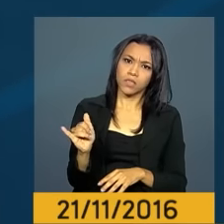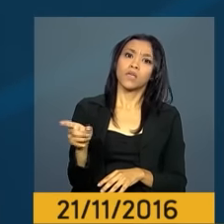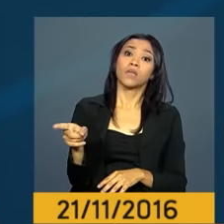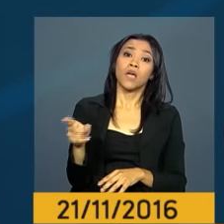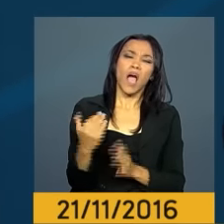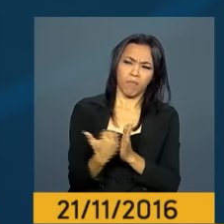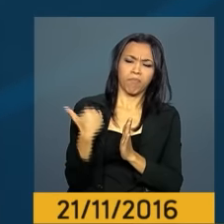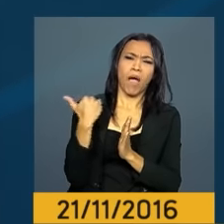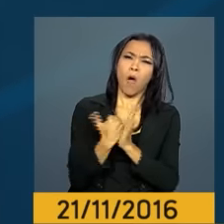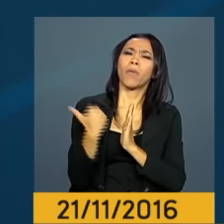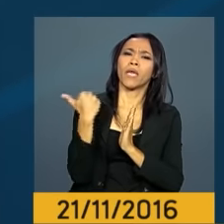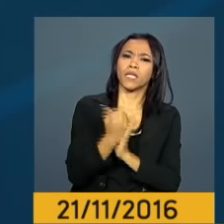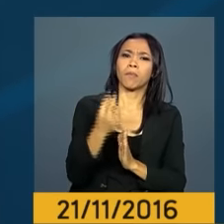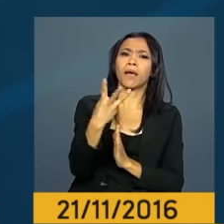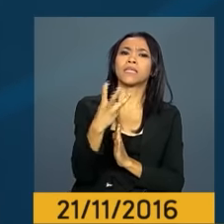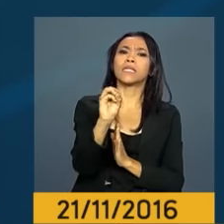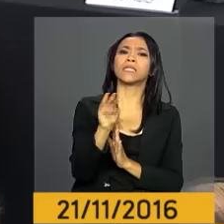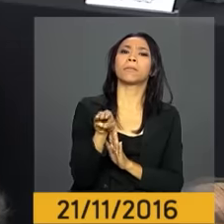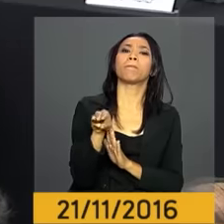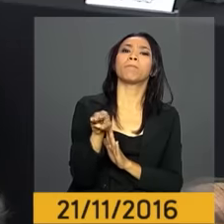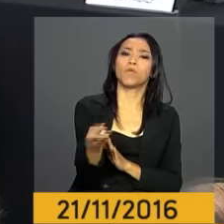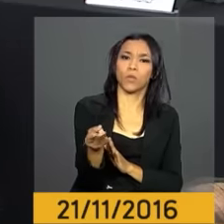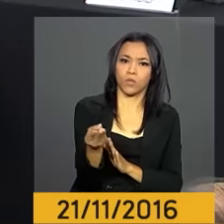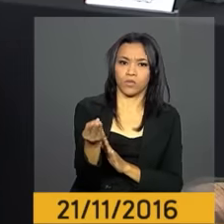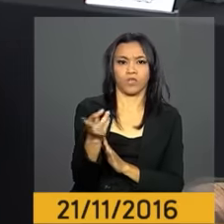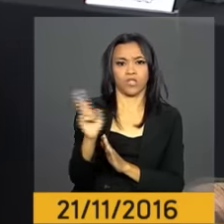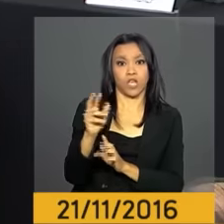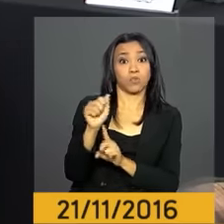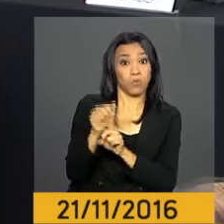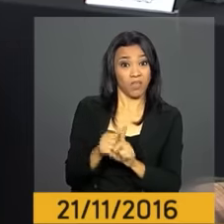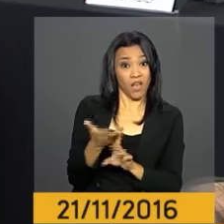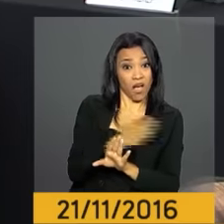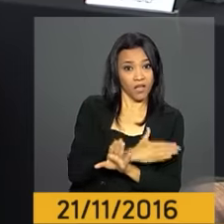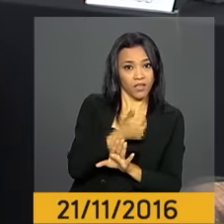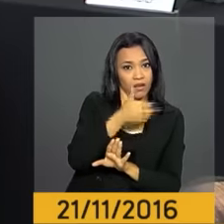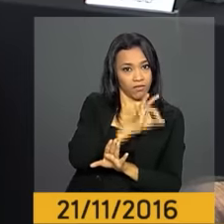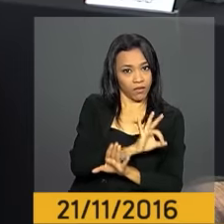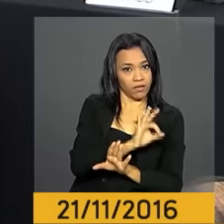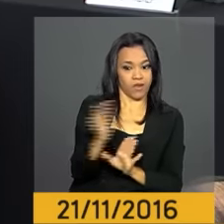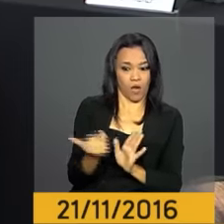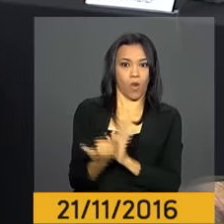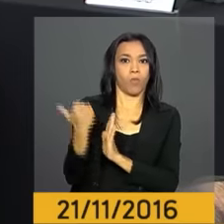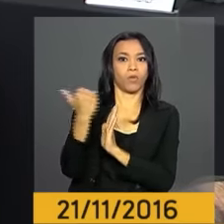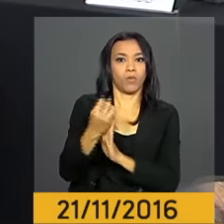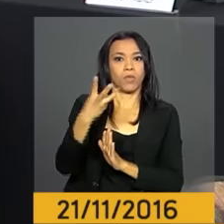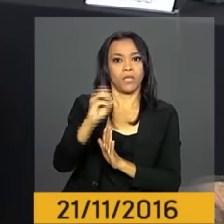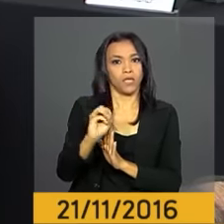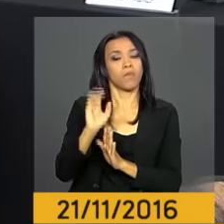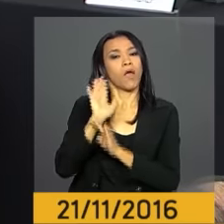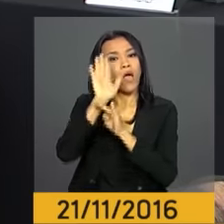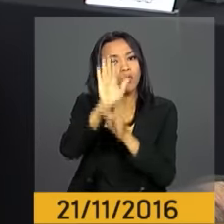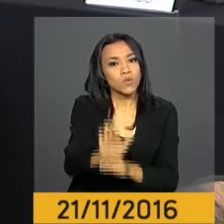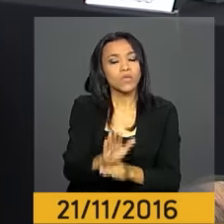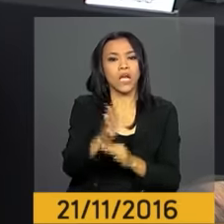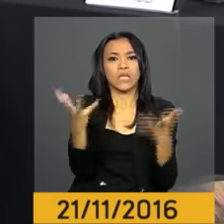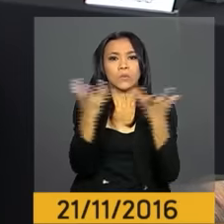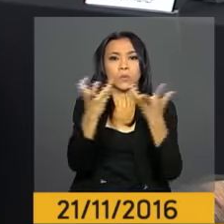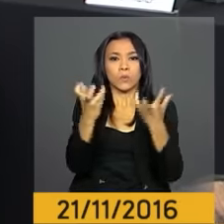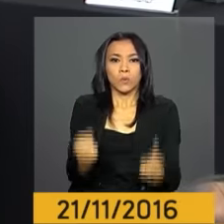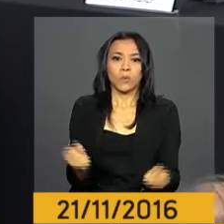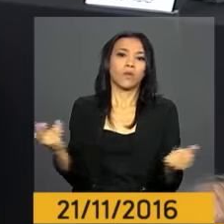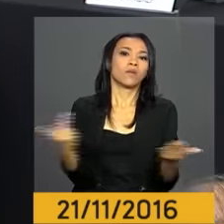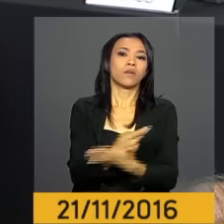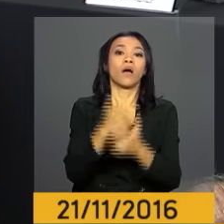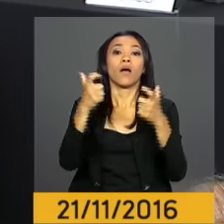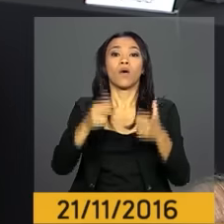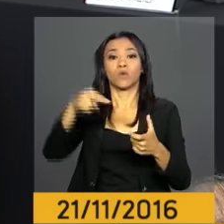para 30 milhões de reais por mês, exatamente para, aqui falando, no enfrentamento da seca no Nordeste, que é uma coisa sempre